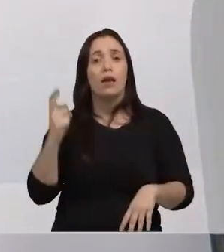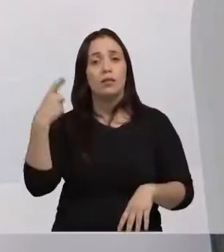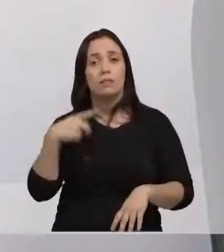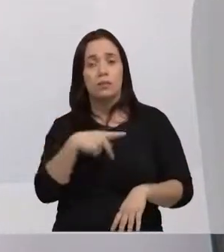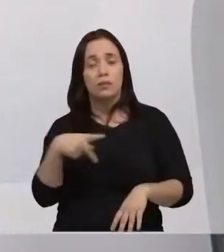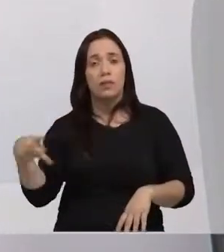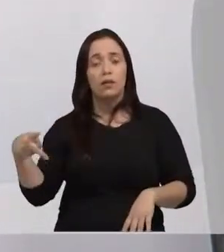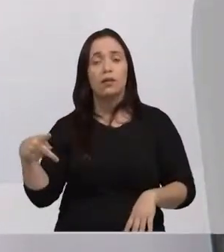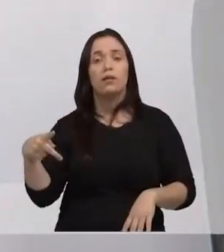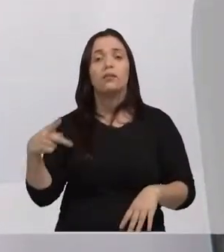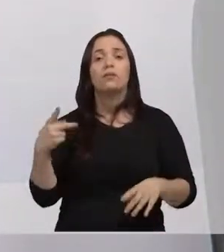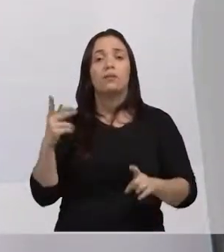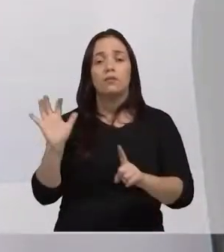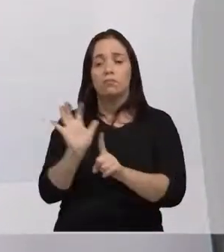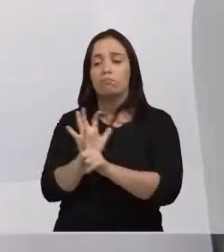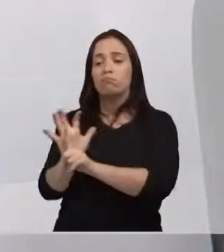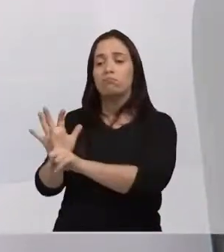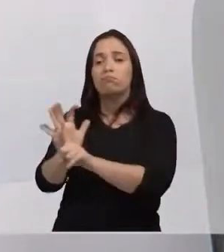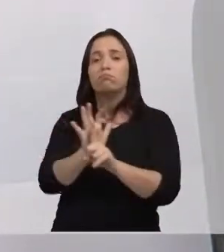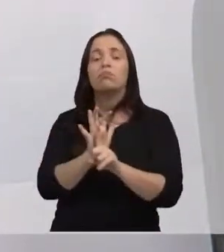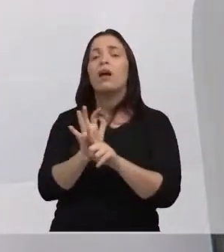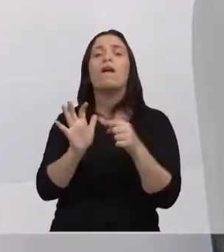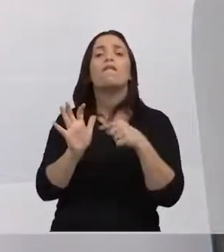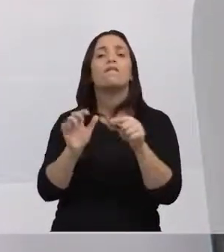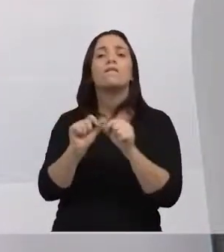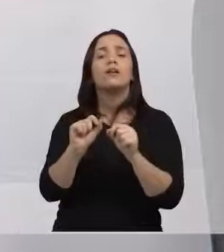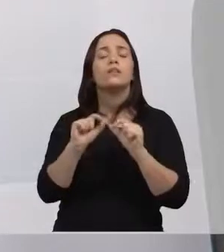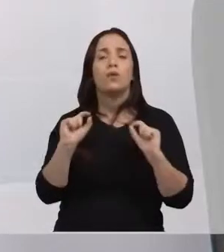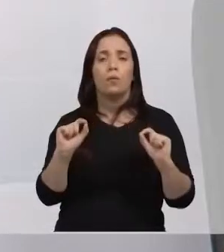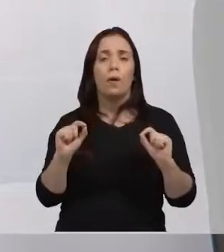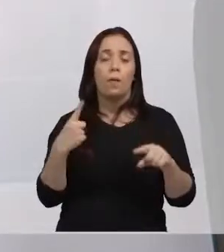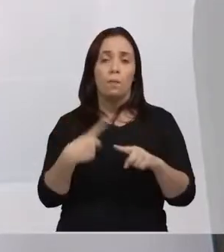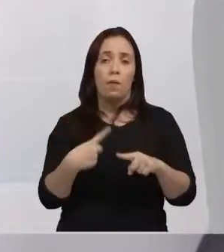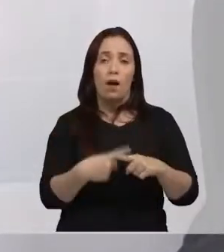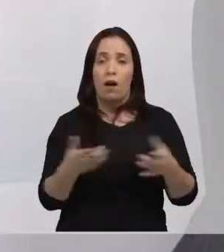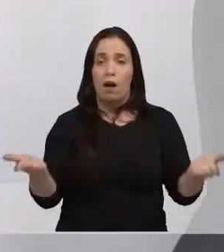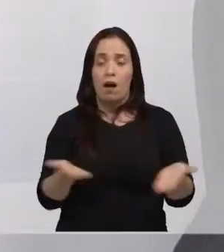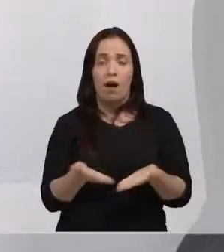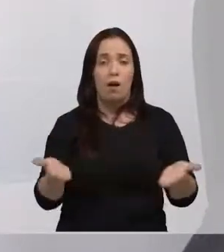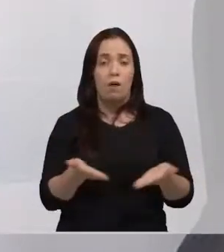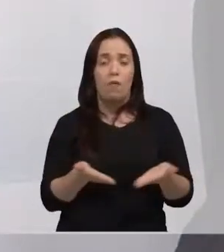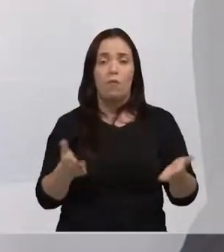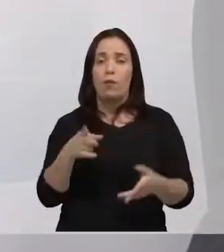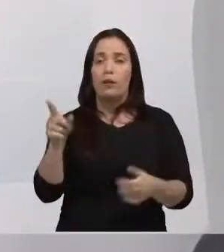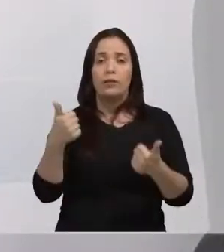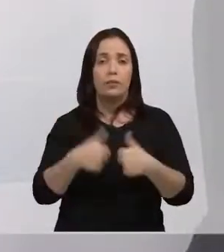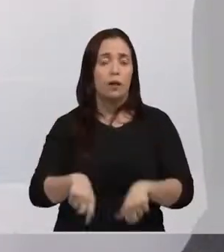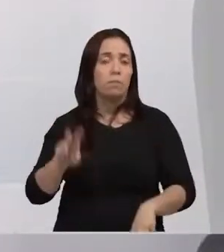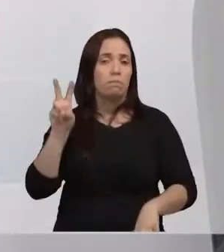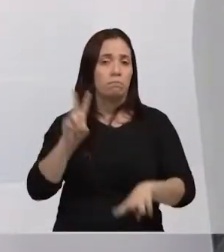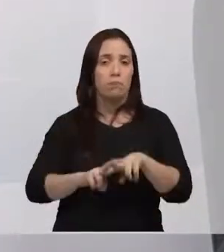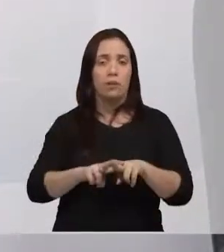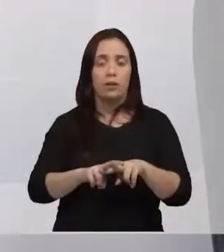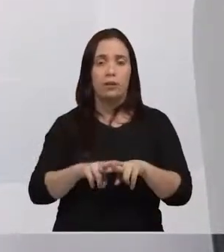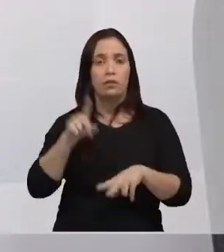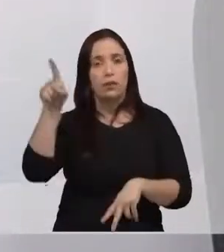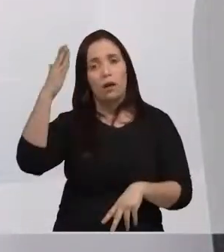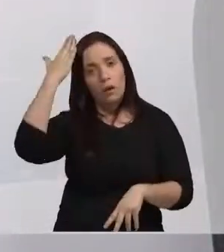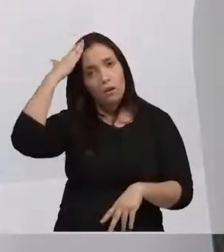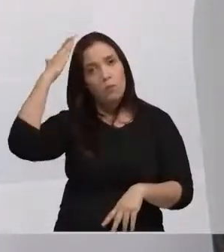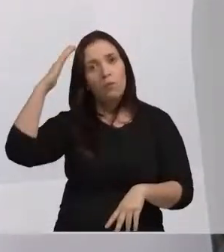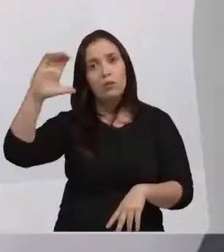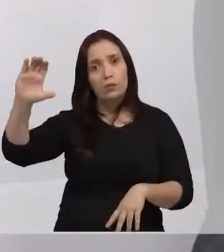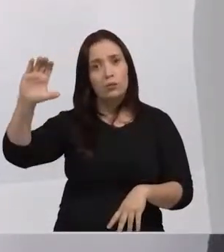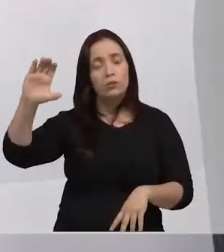ex-presidente de Luiz Inácio Lula da Silva, a partir do momento em que agora, literalmente, ele está trancafiado numa cela em Curitiba.